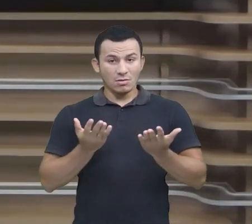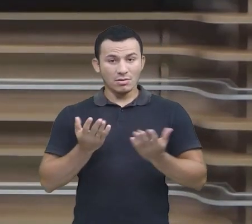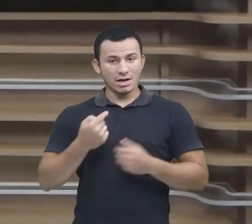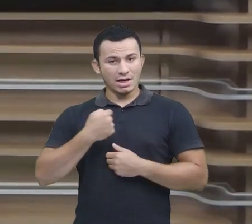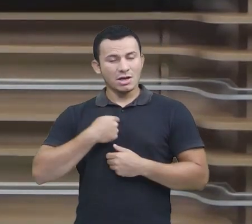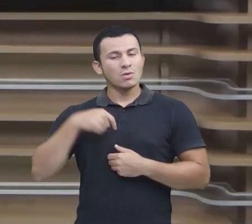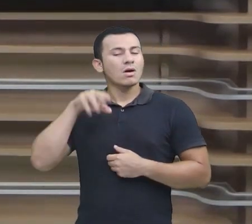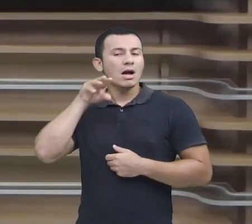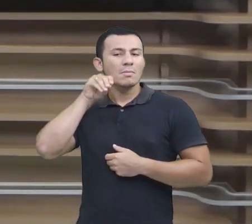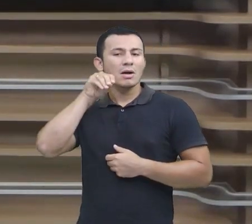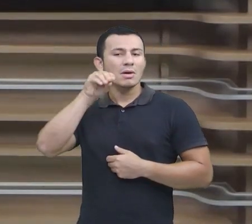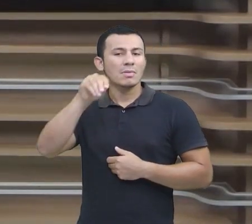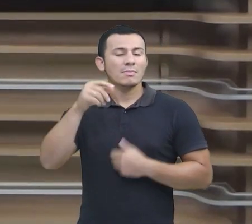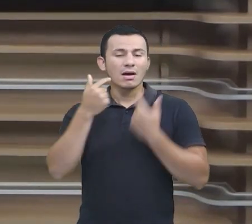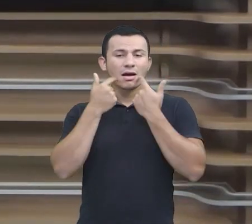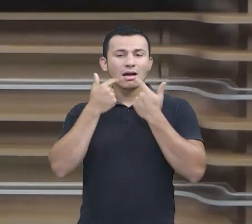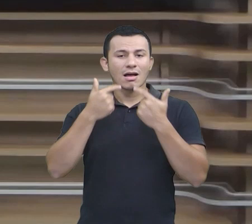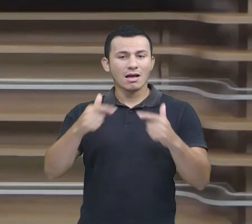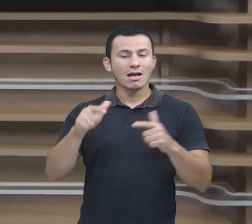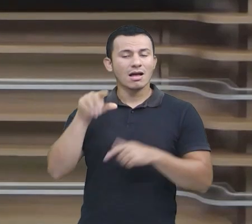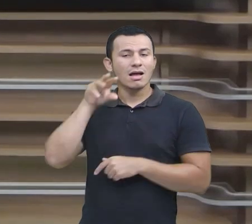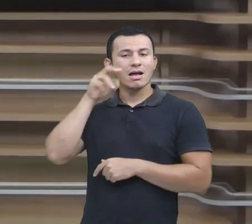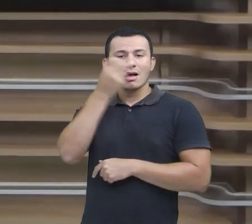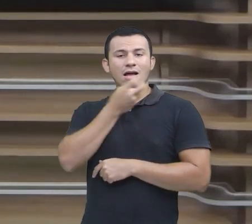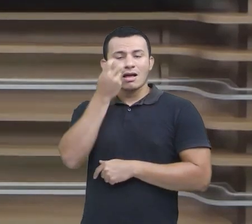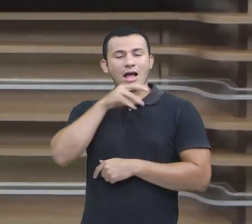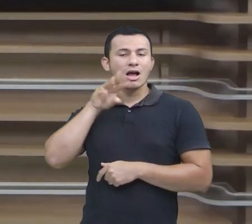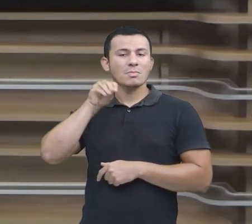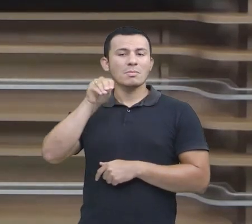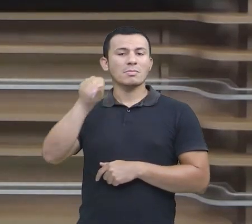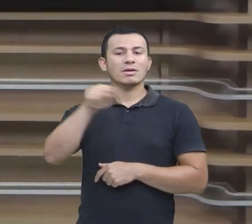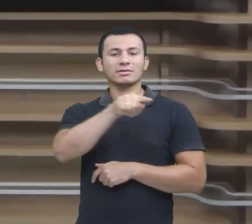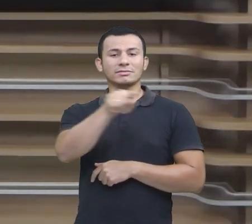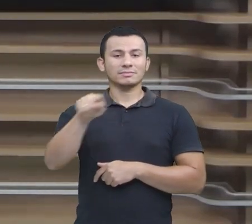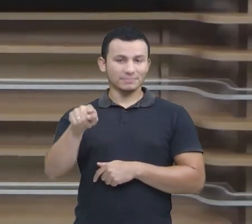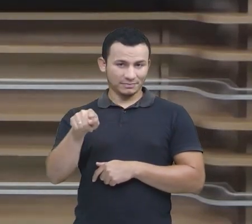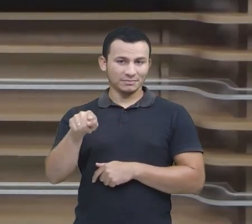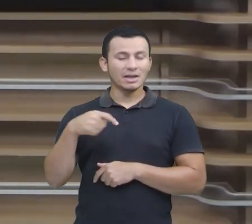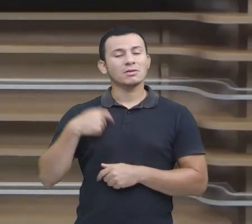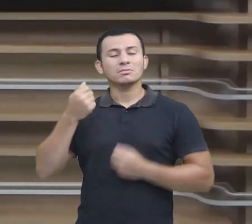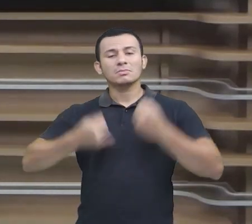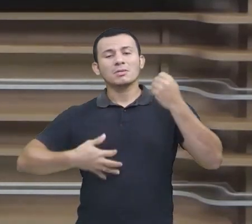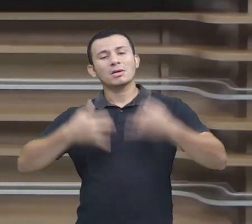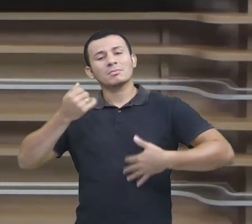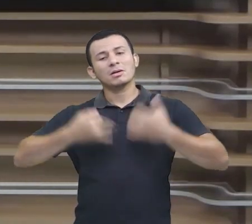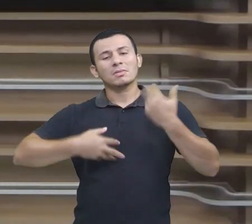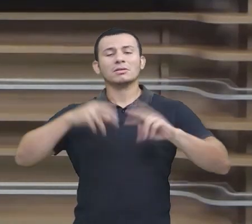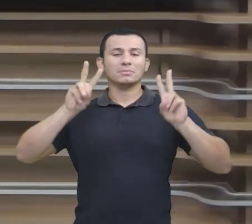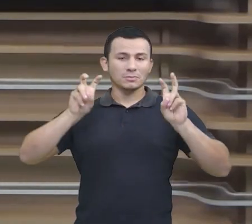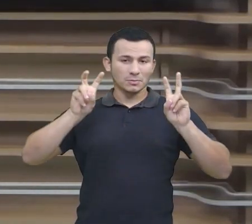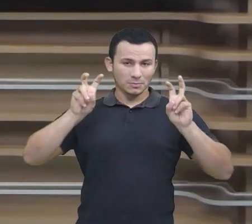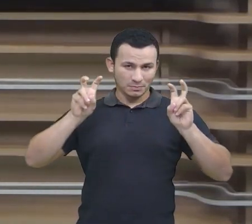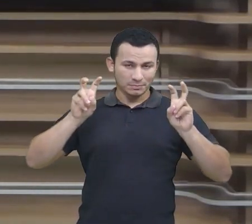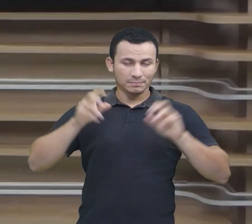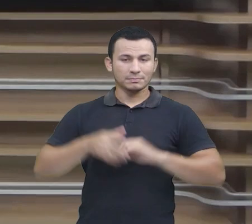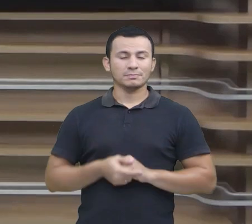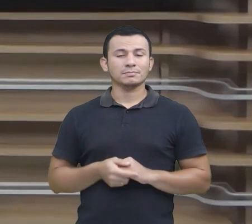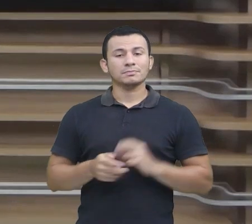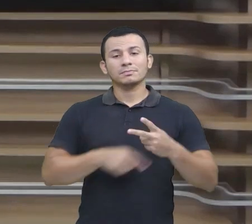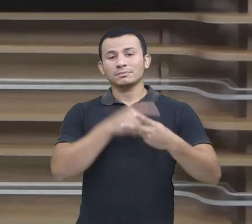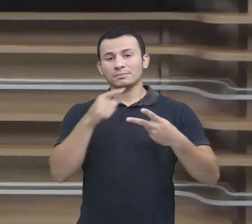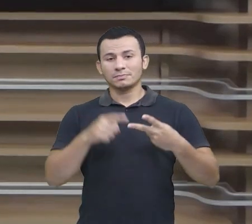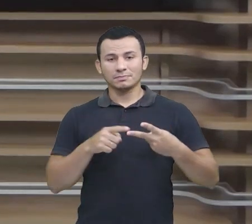a linguagem verbal oral, porque eu estou falando, eu estou explicando para vocês. Qual é o outro tipo